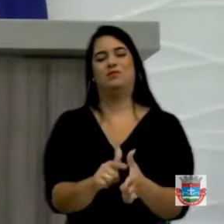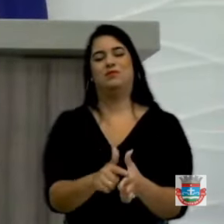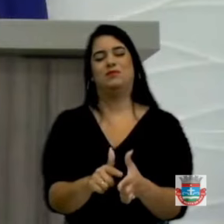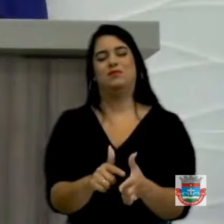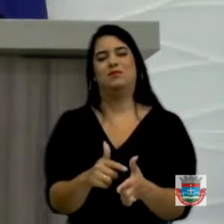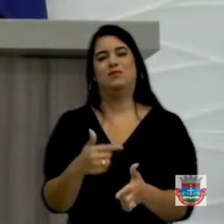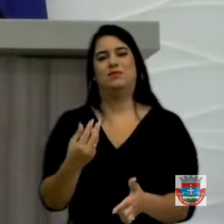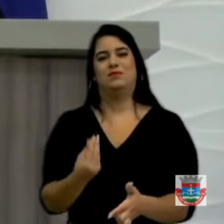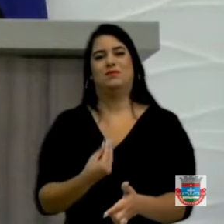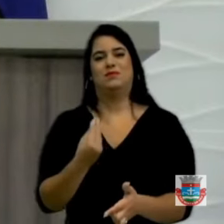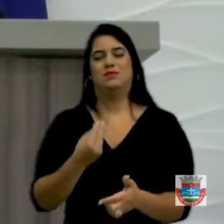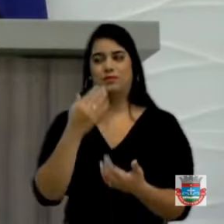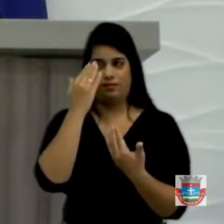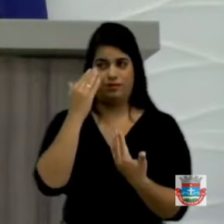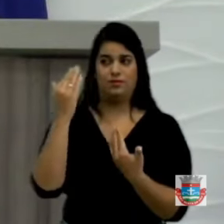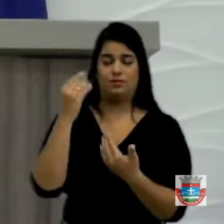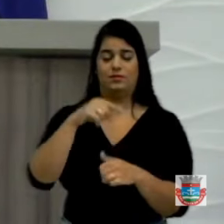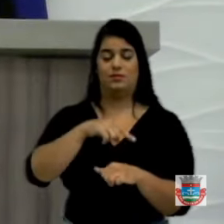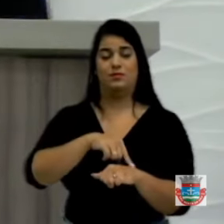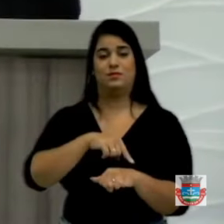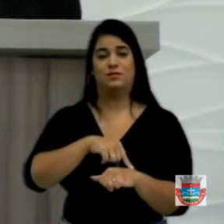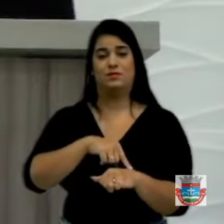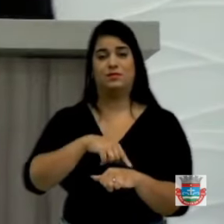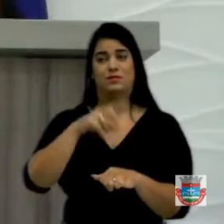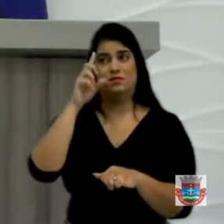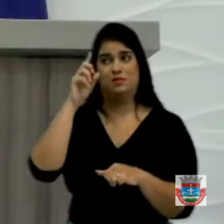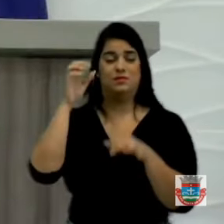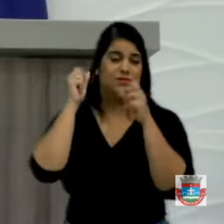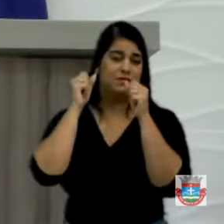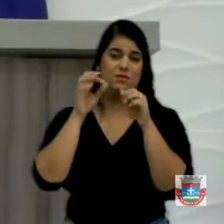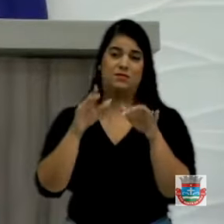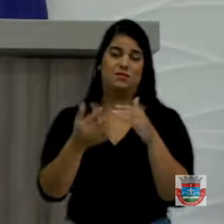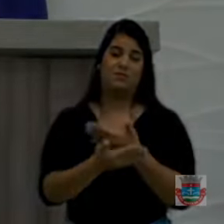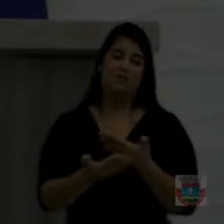Obrigada, senhor presidente, pelo tempo. Que Deus abençoe a todos vocês. Um abraço.